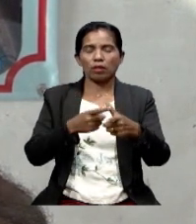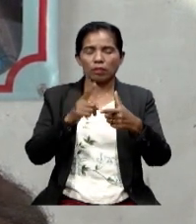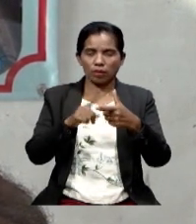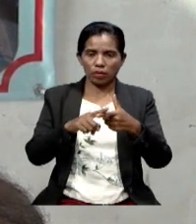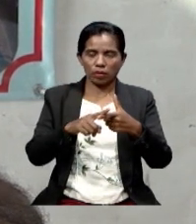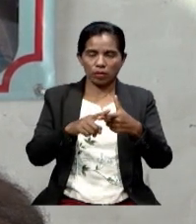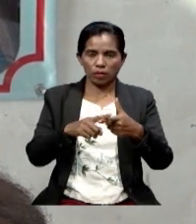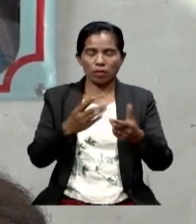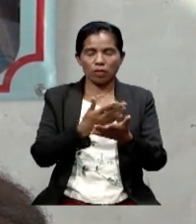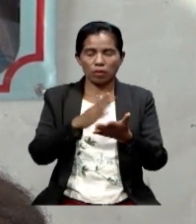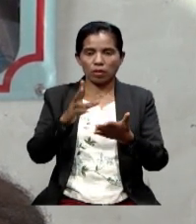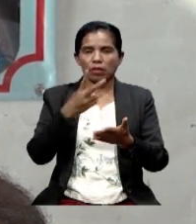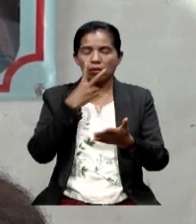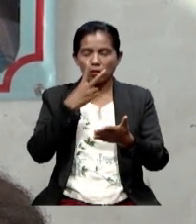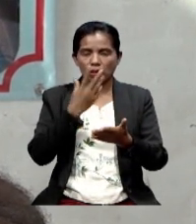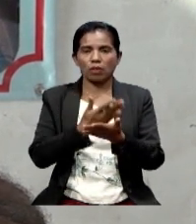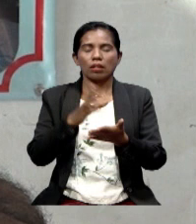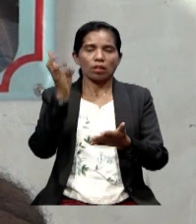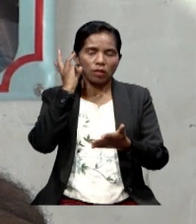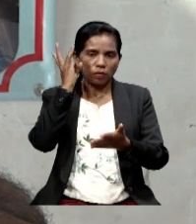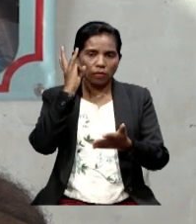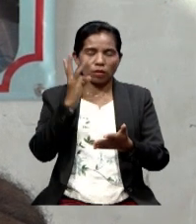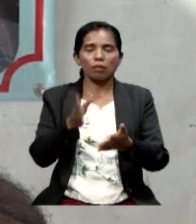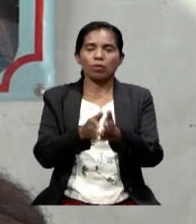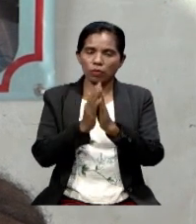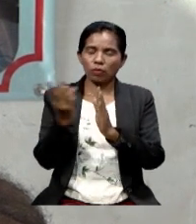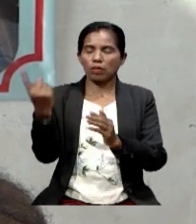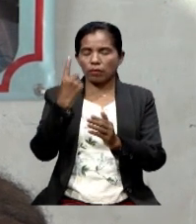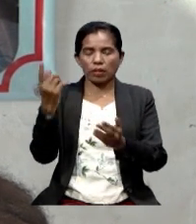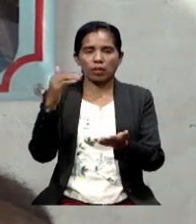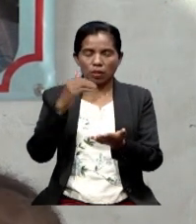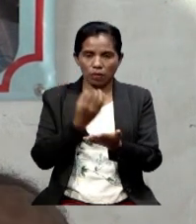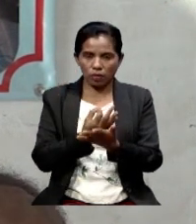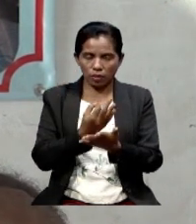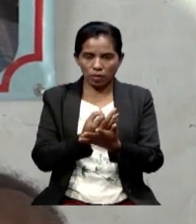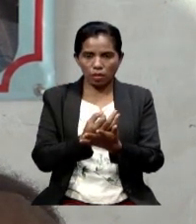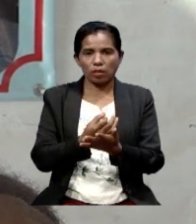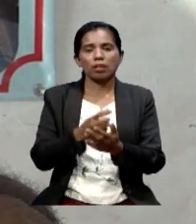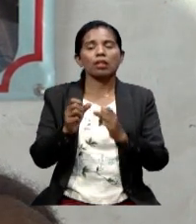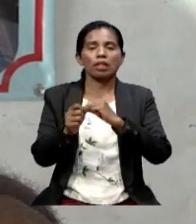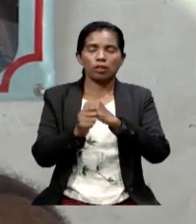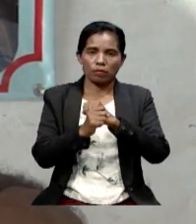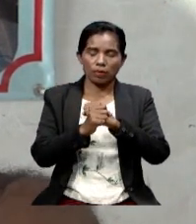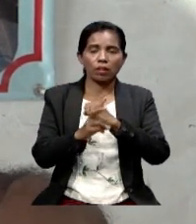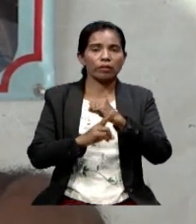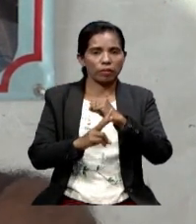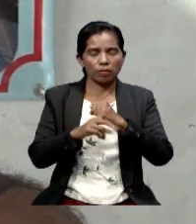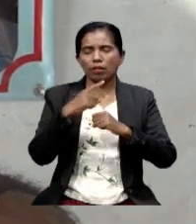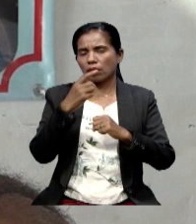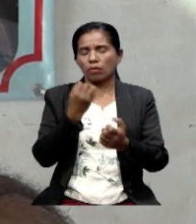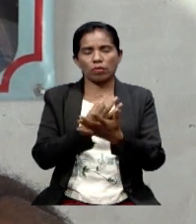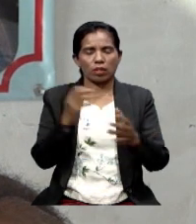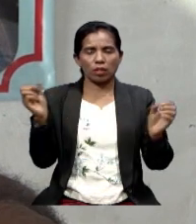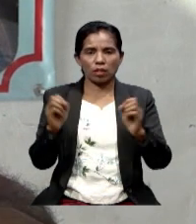$2 na bala ou cigarro bala de tua mas hoje não fazem osa então ligaram de osa lá é depois se a hoje halo